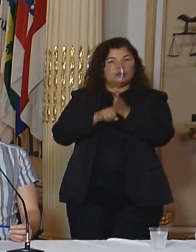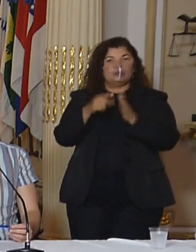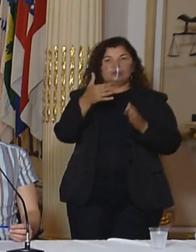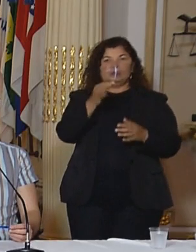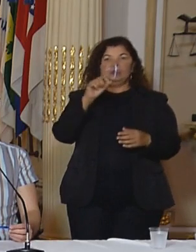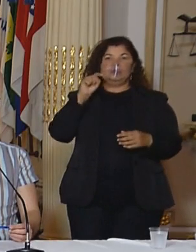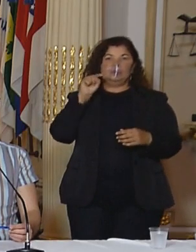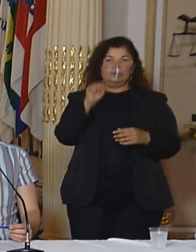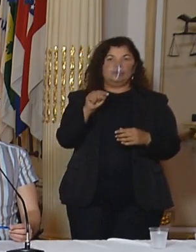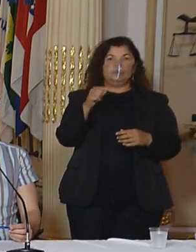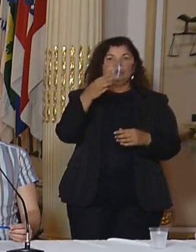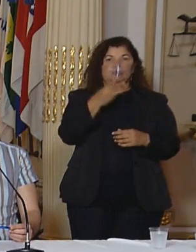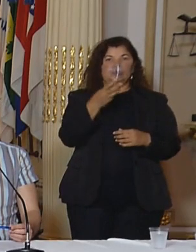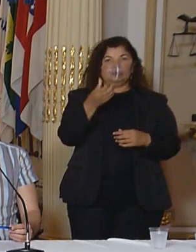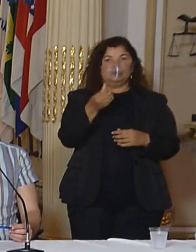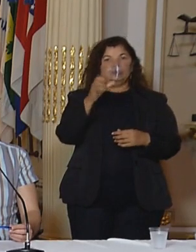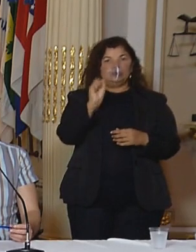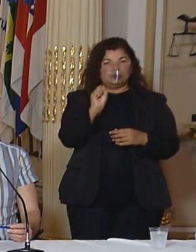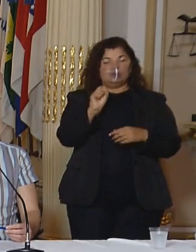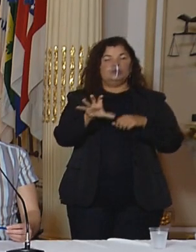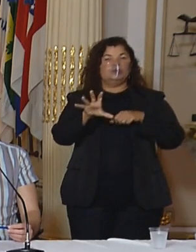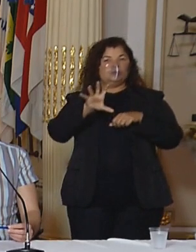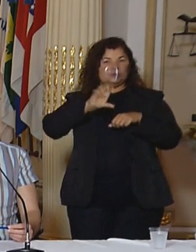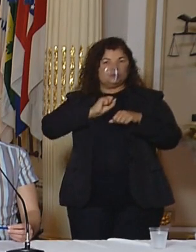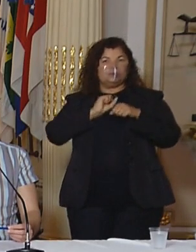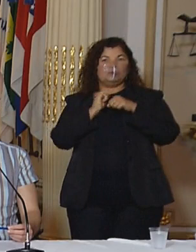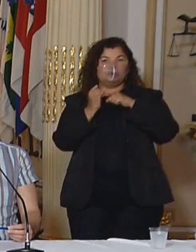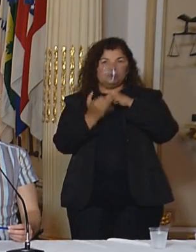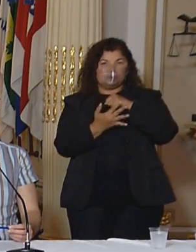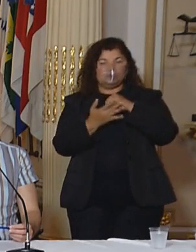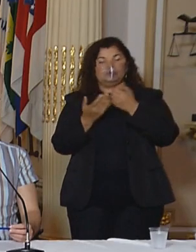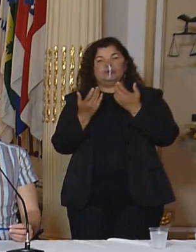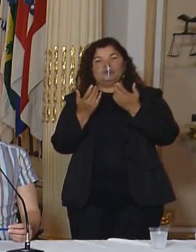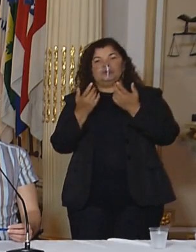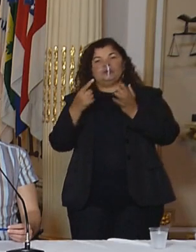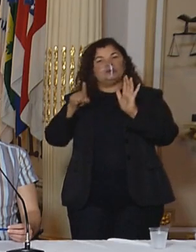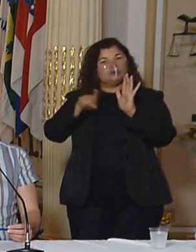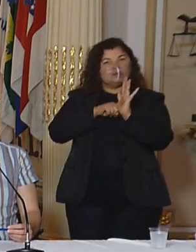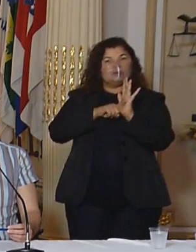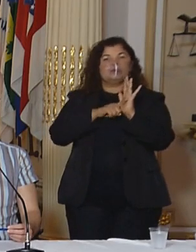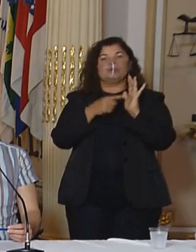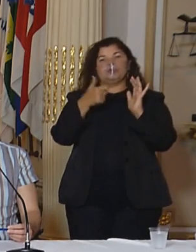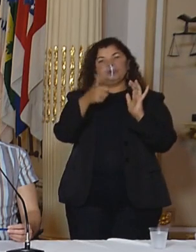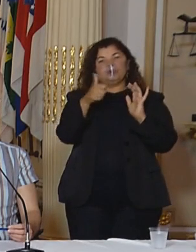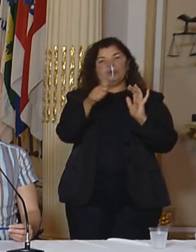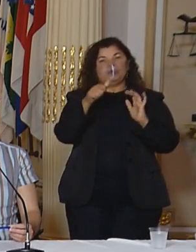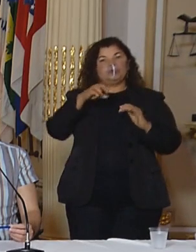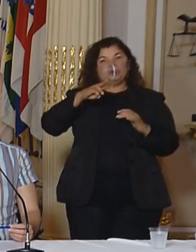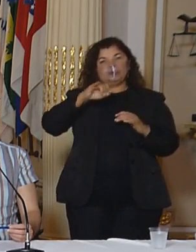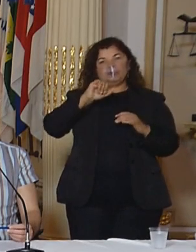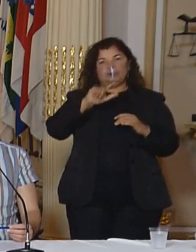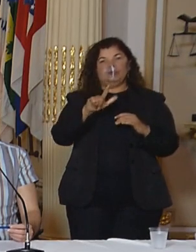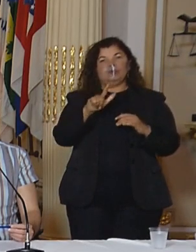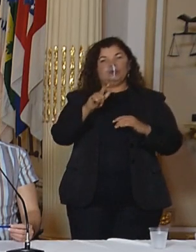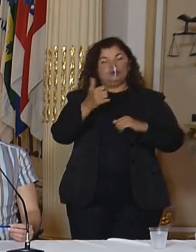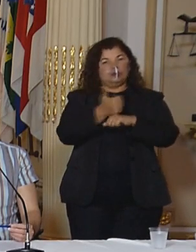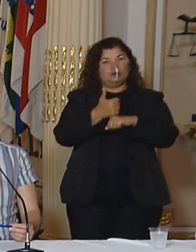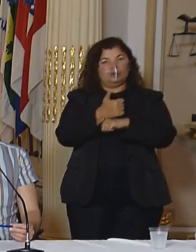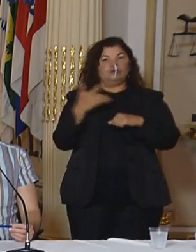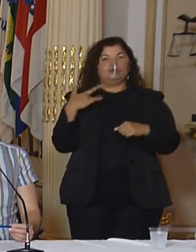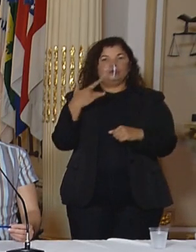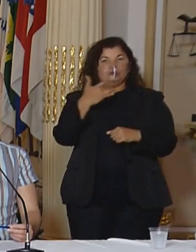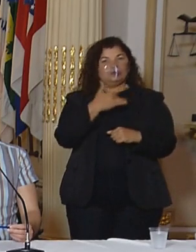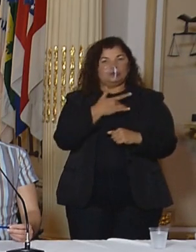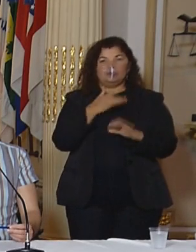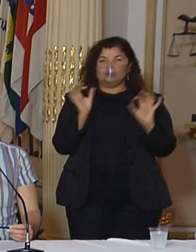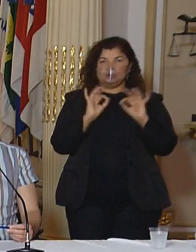10.368 casos que foram confirmados e descartamos mais de 11 mil profissionais de saúde com a